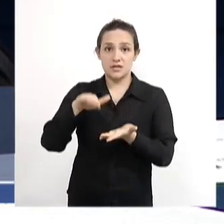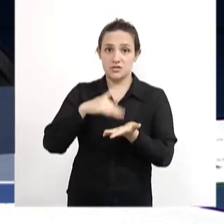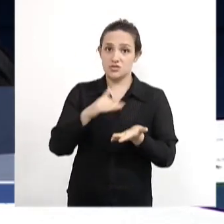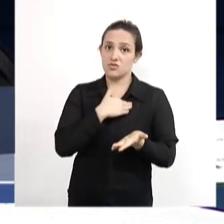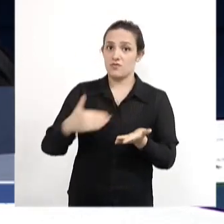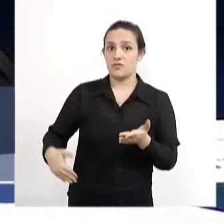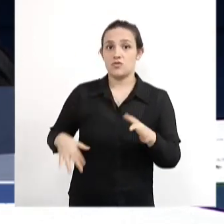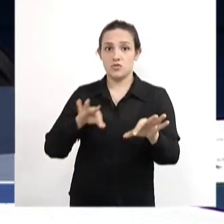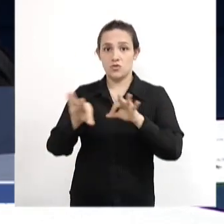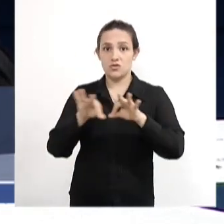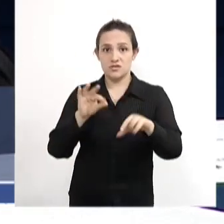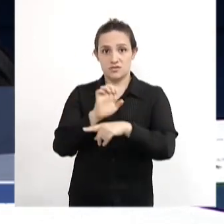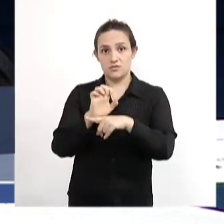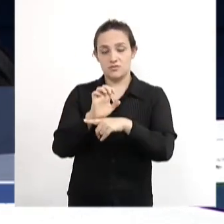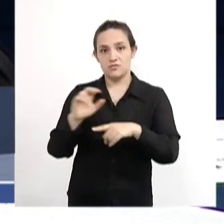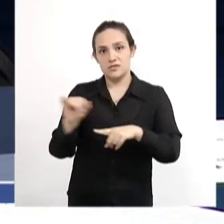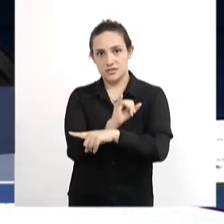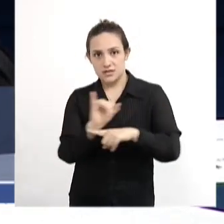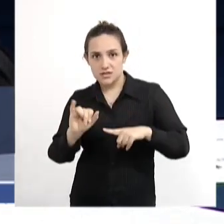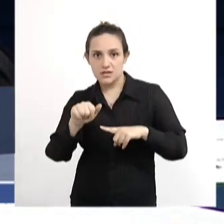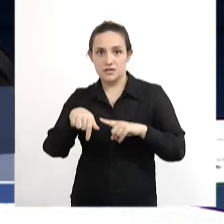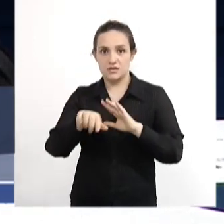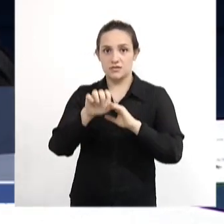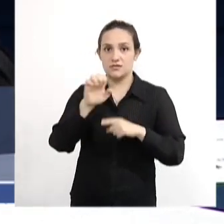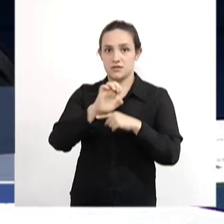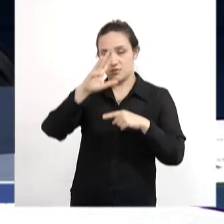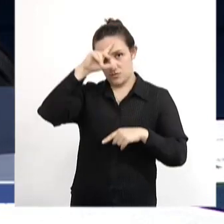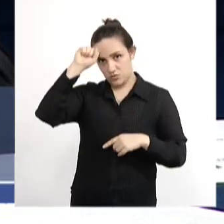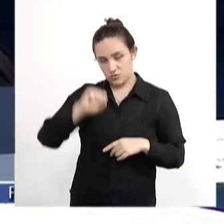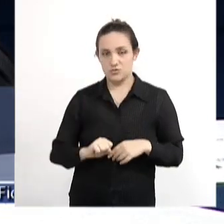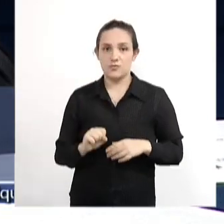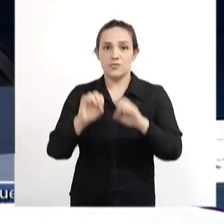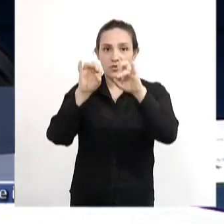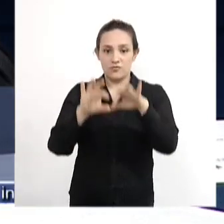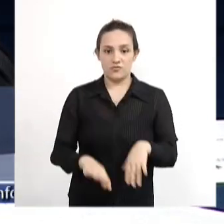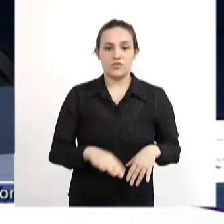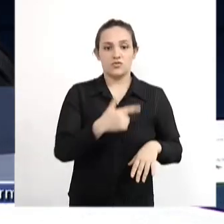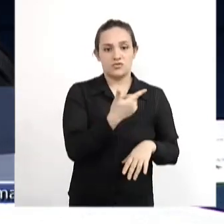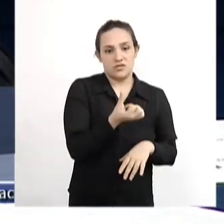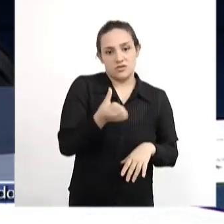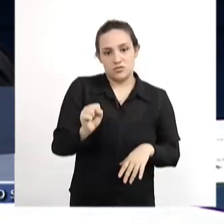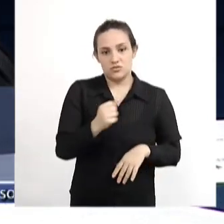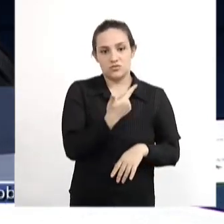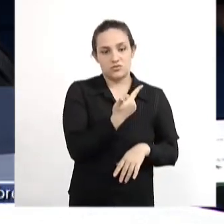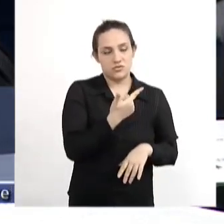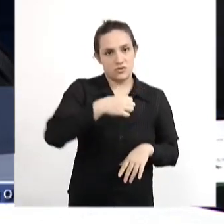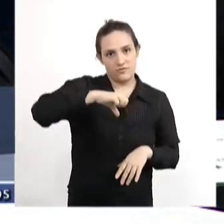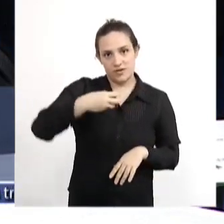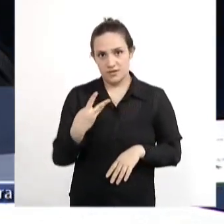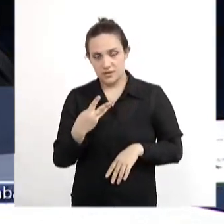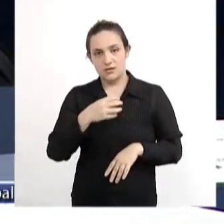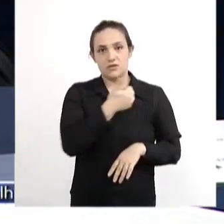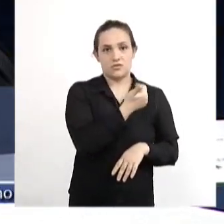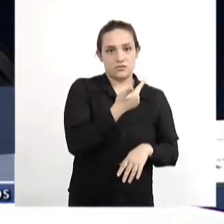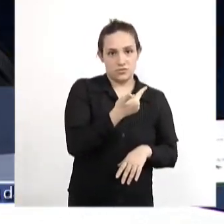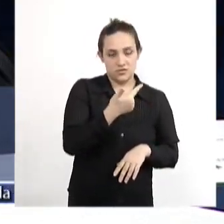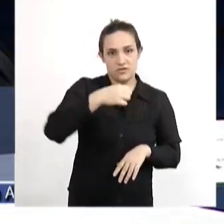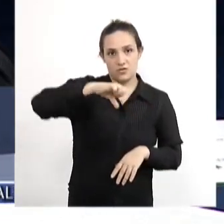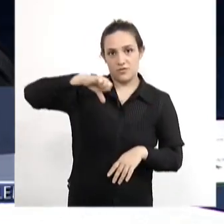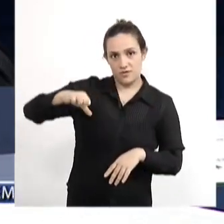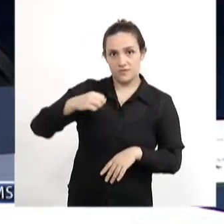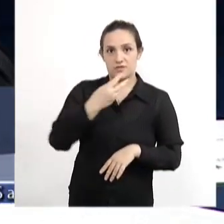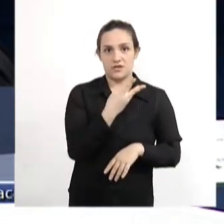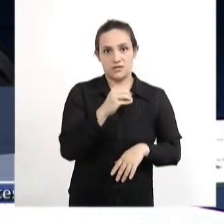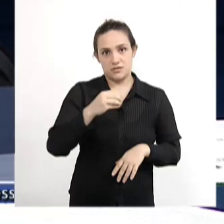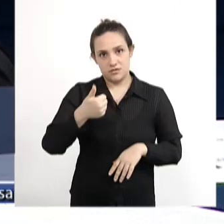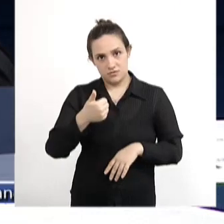Gestão Estratégica de Mato Grosso do Sul. Ofícios números 268, 293, 299, 301 e